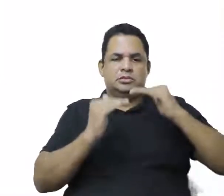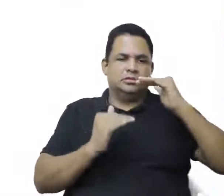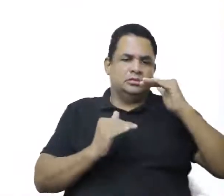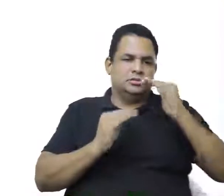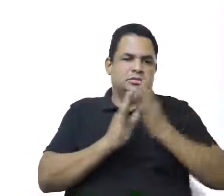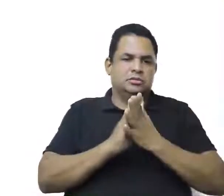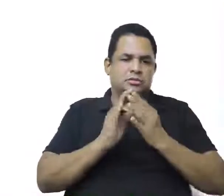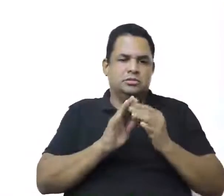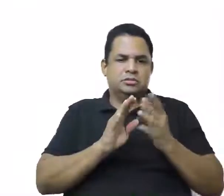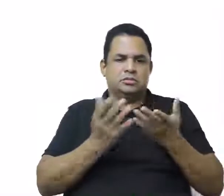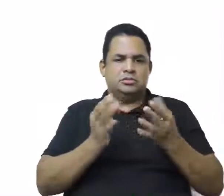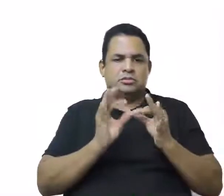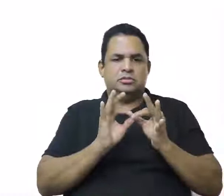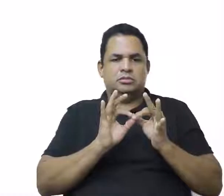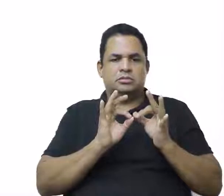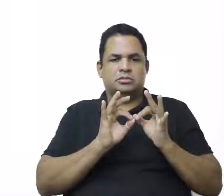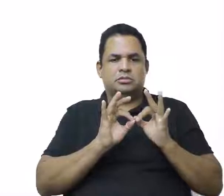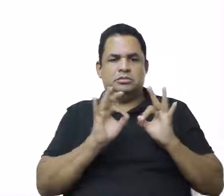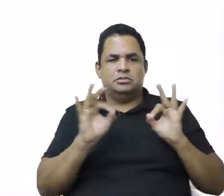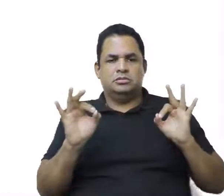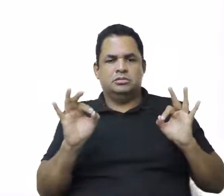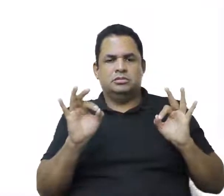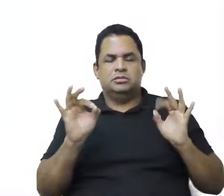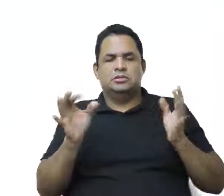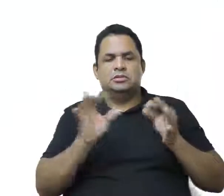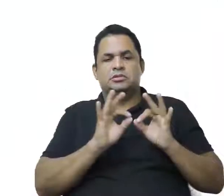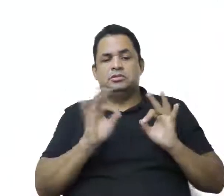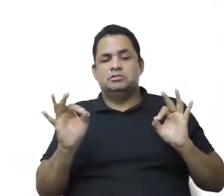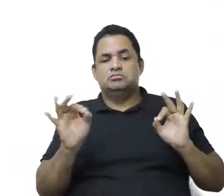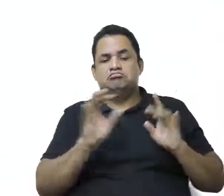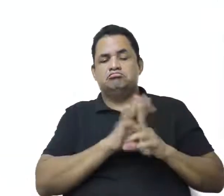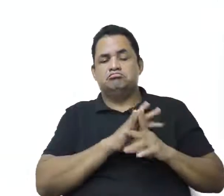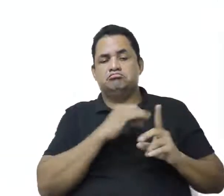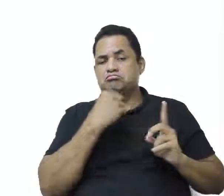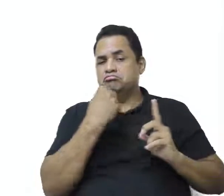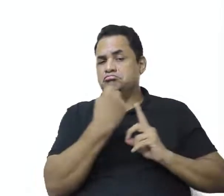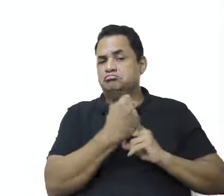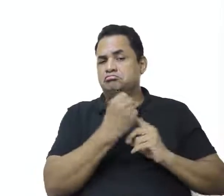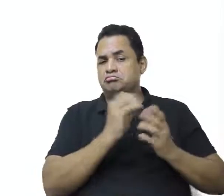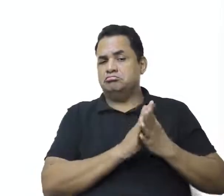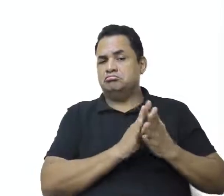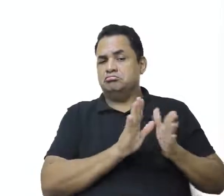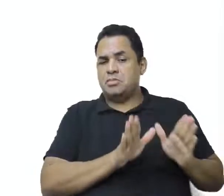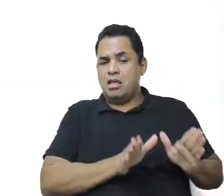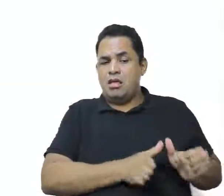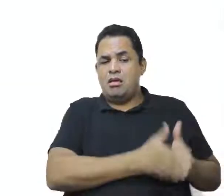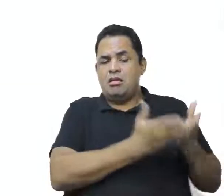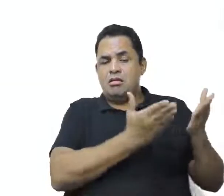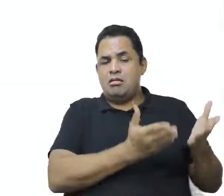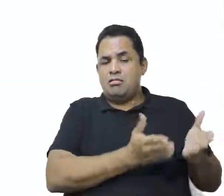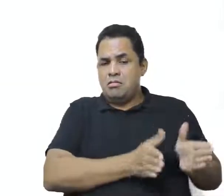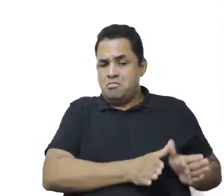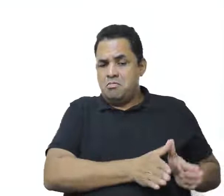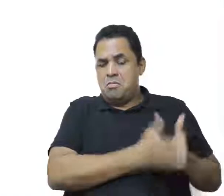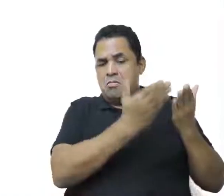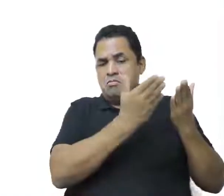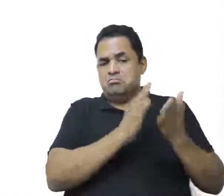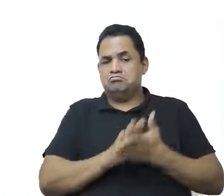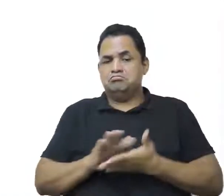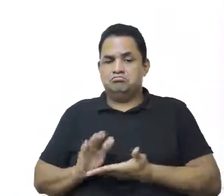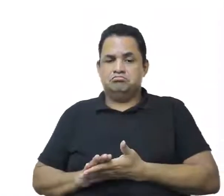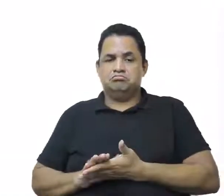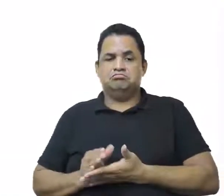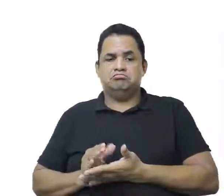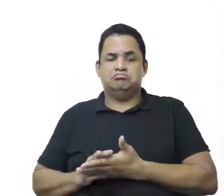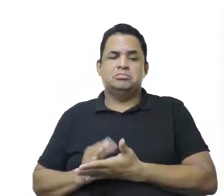esse distanciamento social aí, de ricos e pobres, muito, muito acentuada, né? Então, essa é uma visão aí pessimista